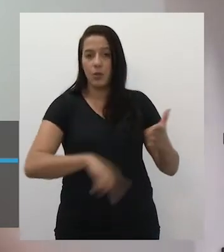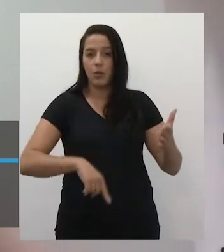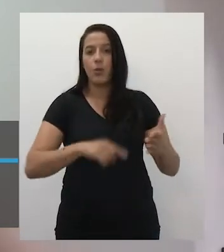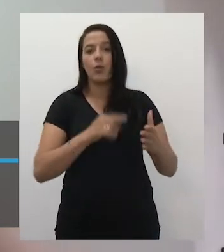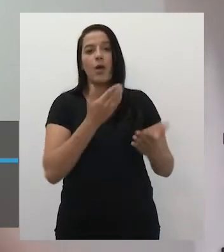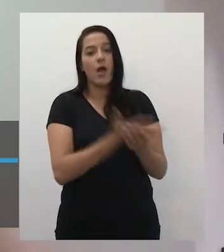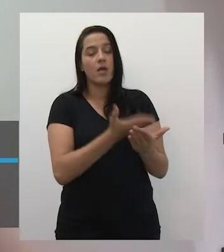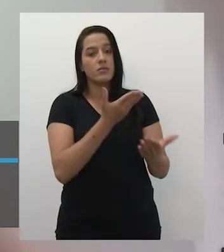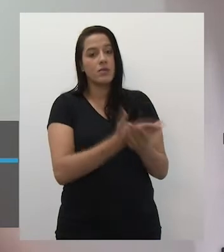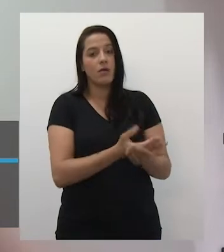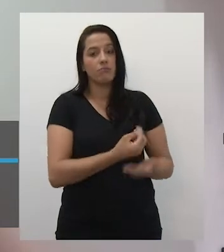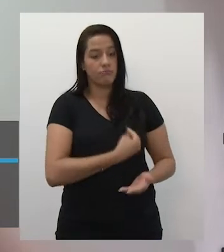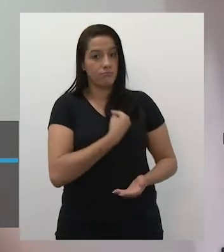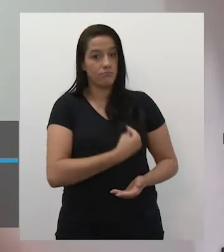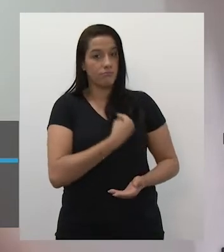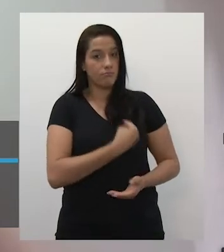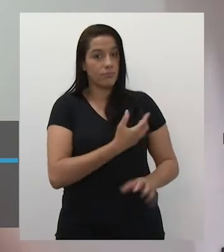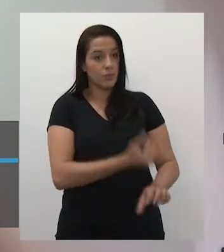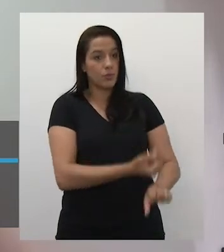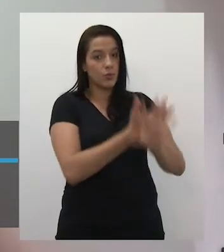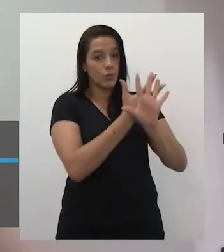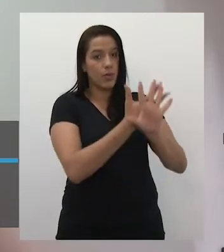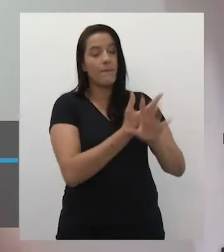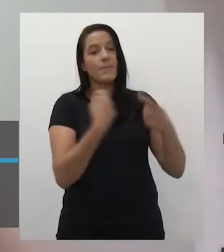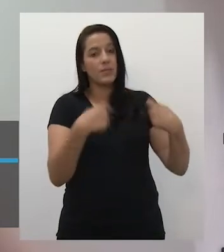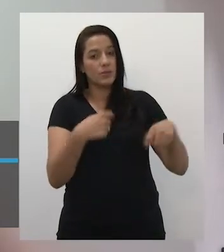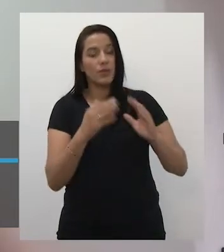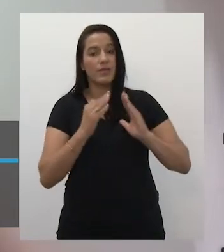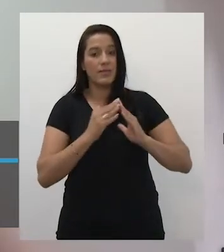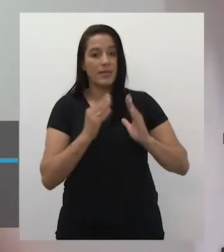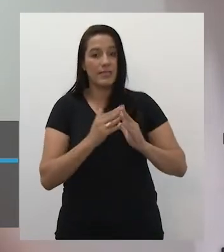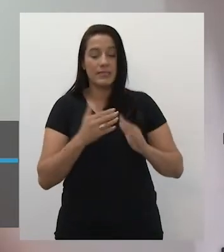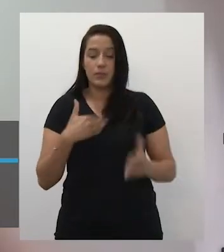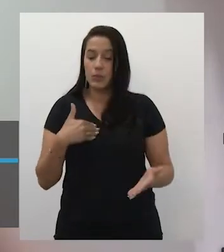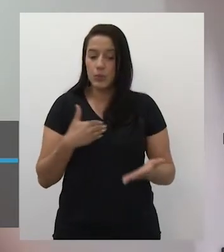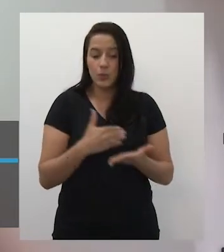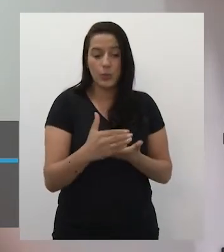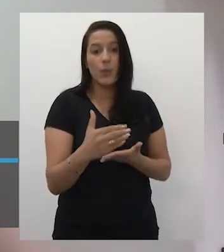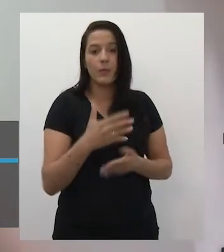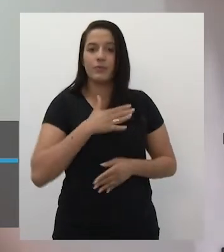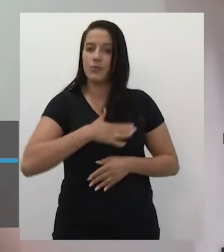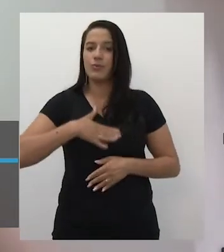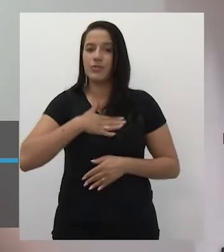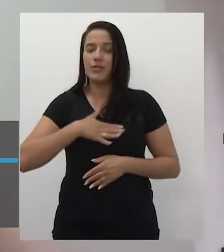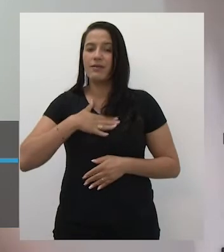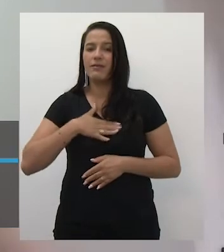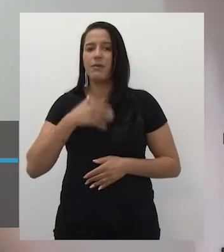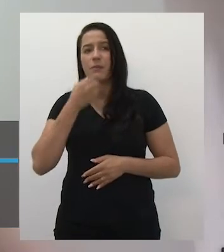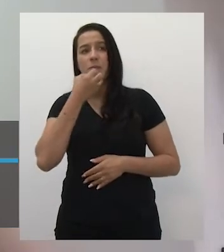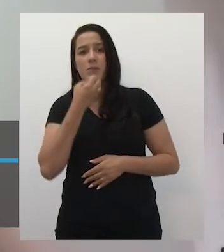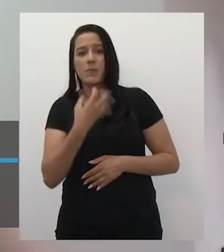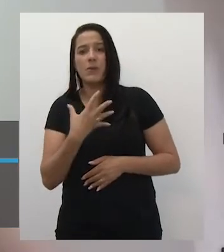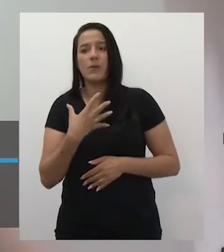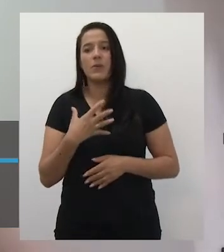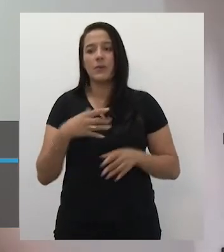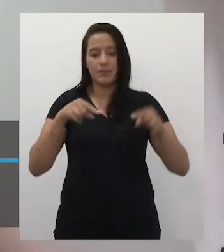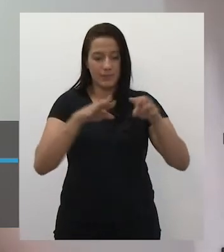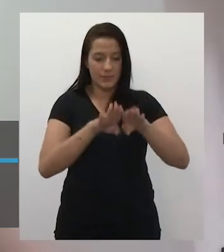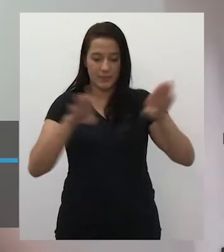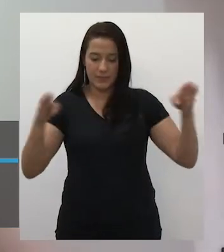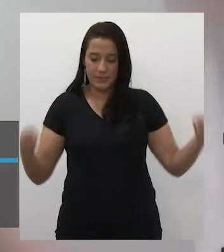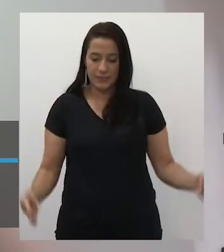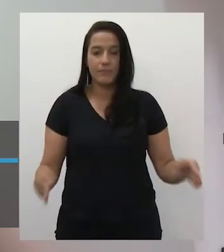a uma pandemia e de repente sairmos da nossa zona de conforto e termos que nos adequar a diversas situações,